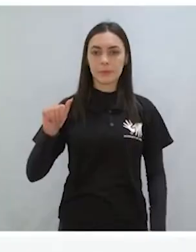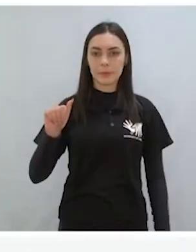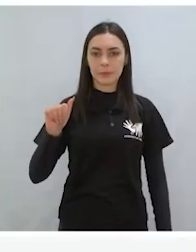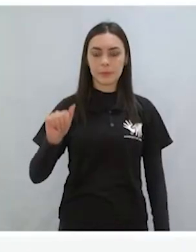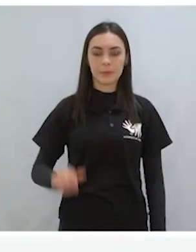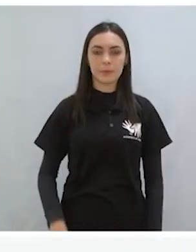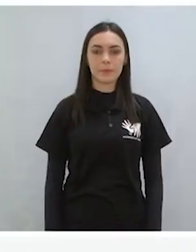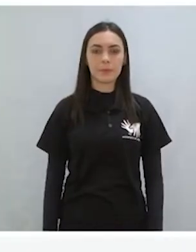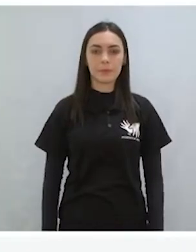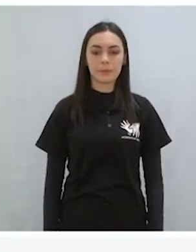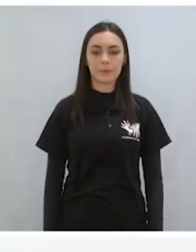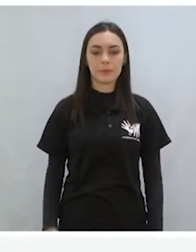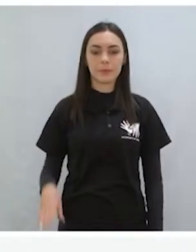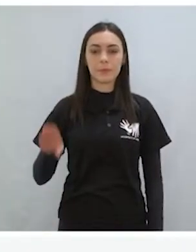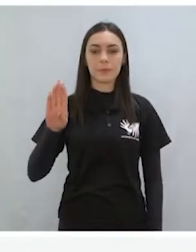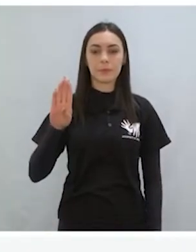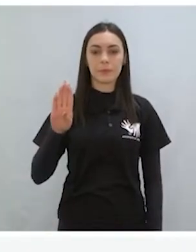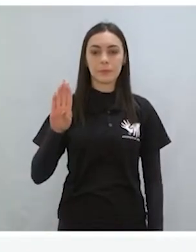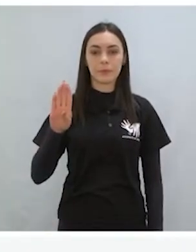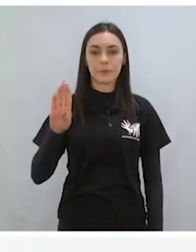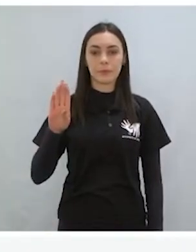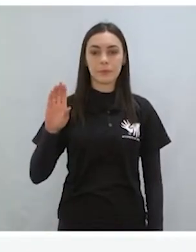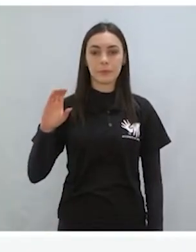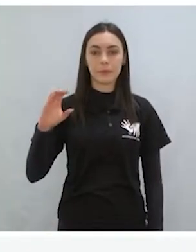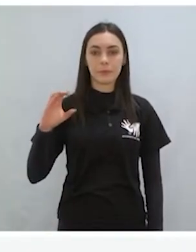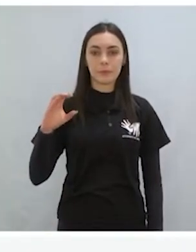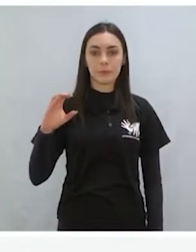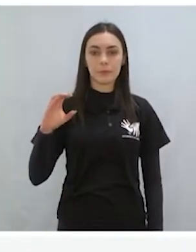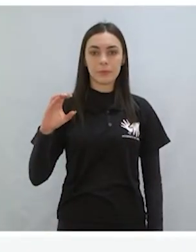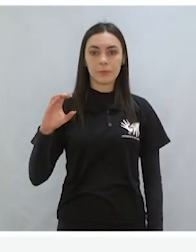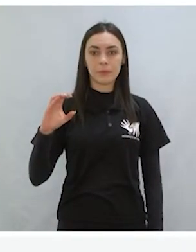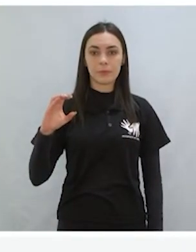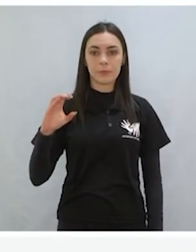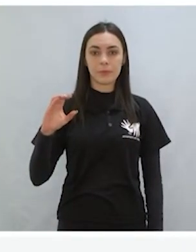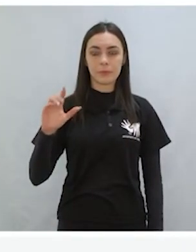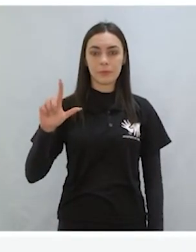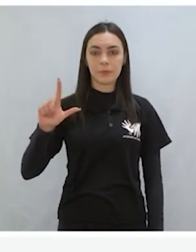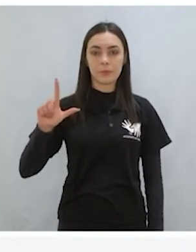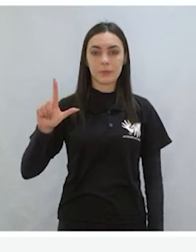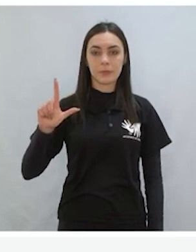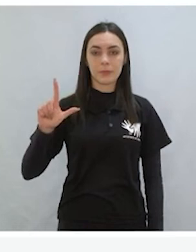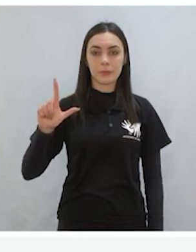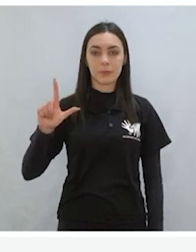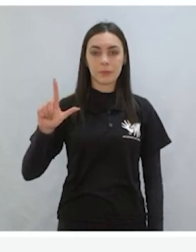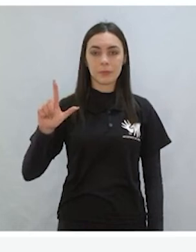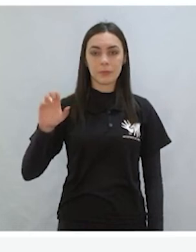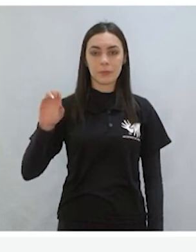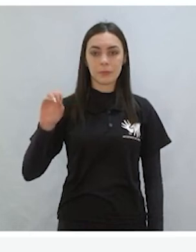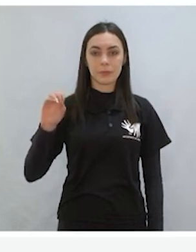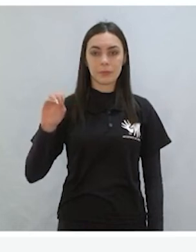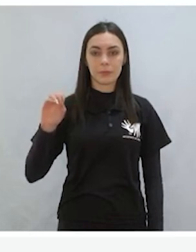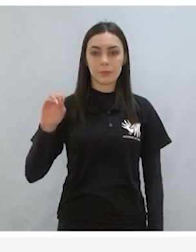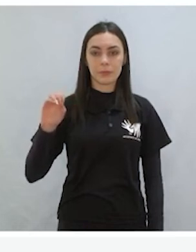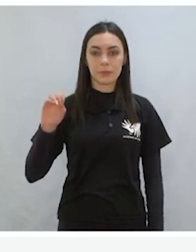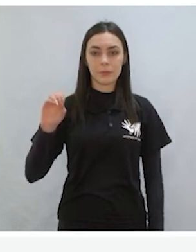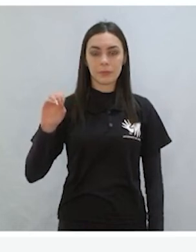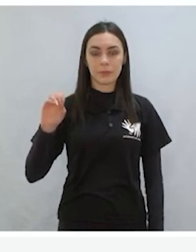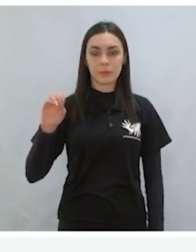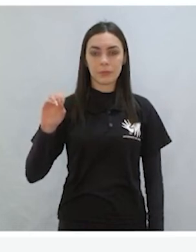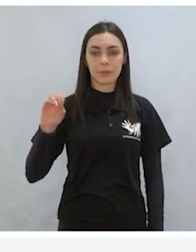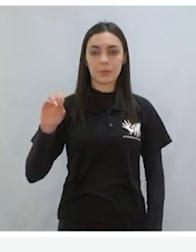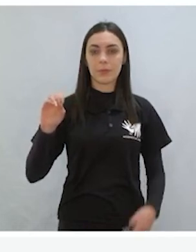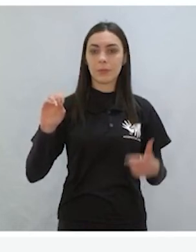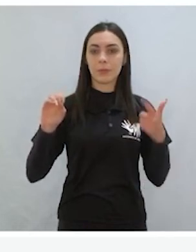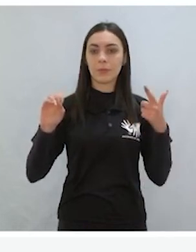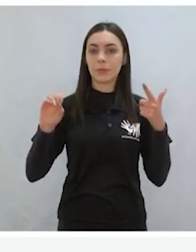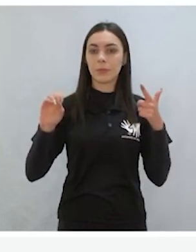letra A, B, C, L, O